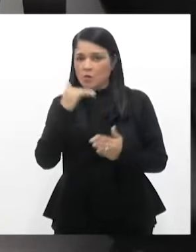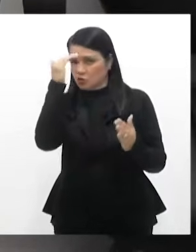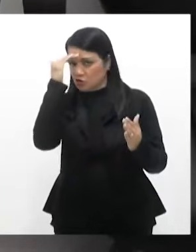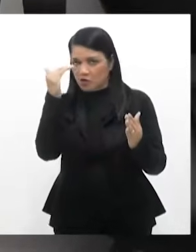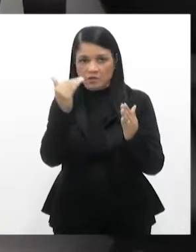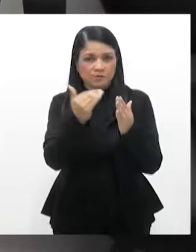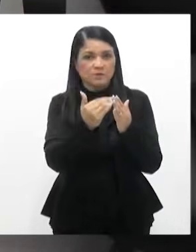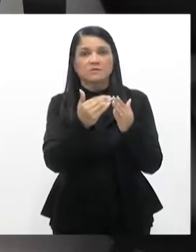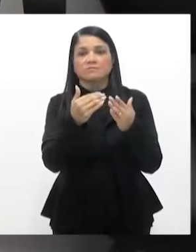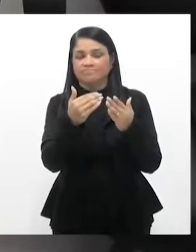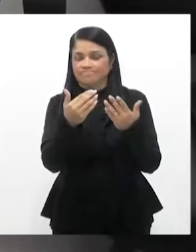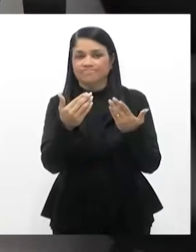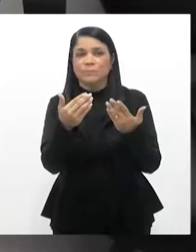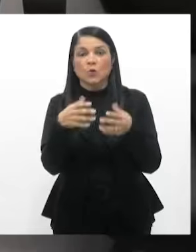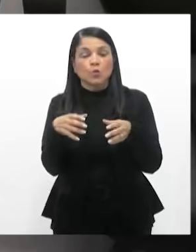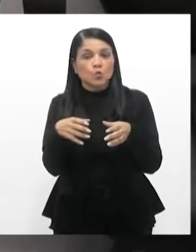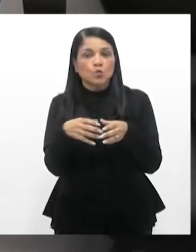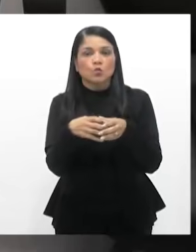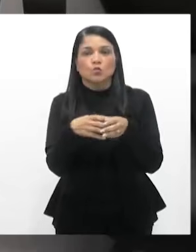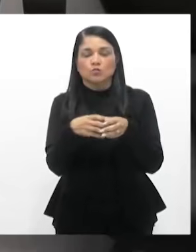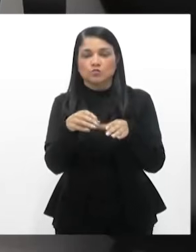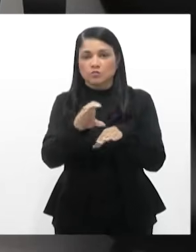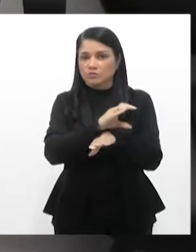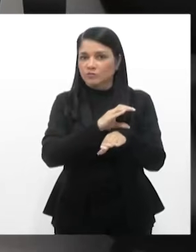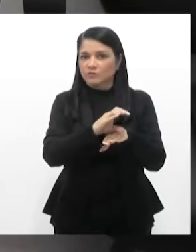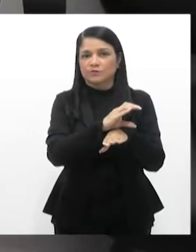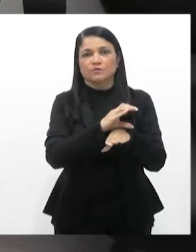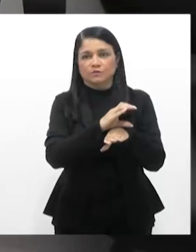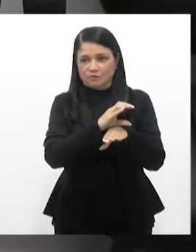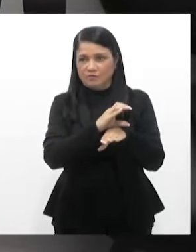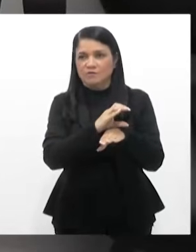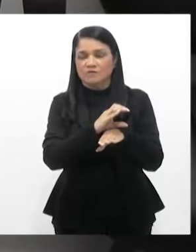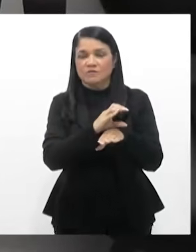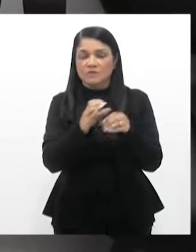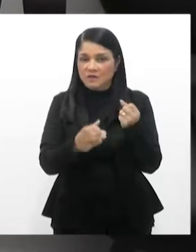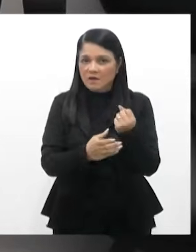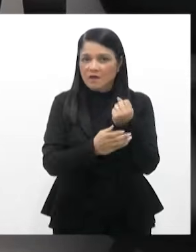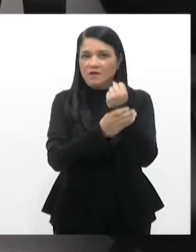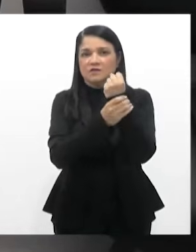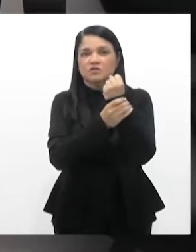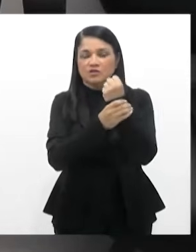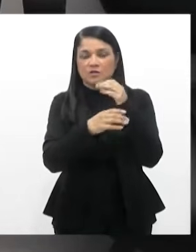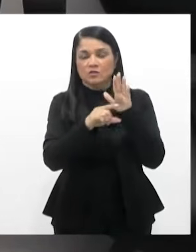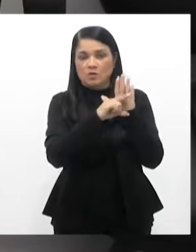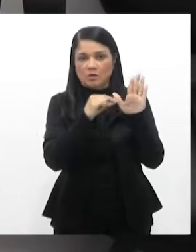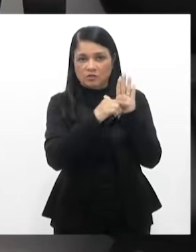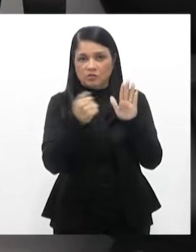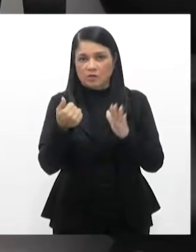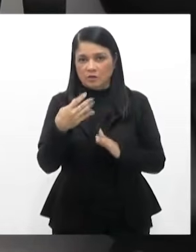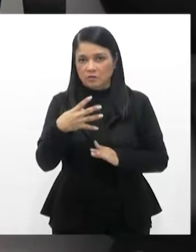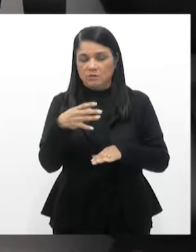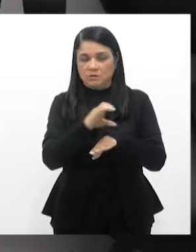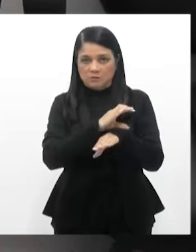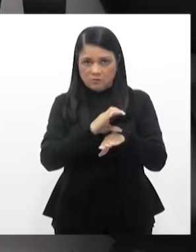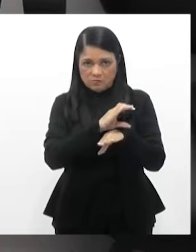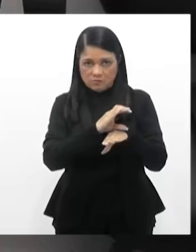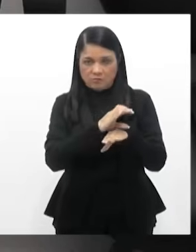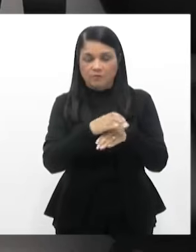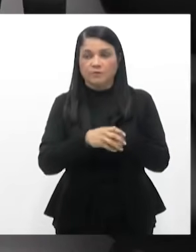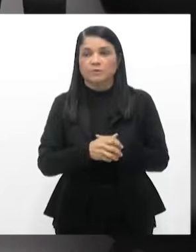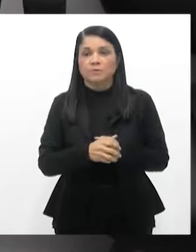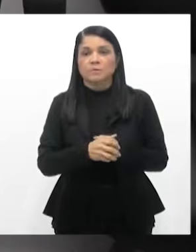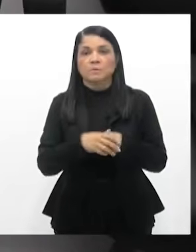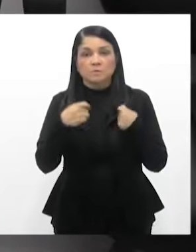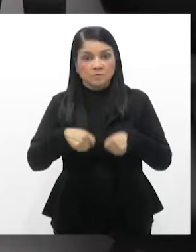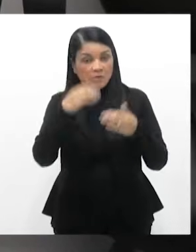núcleo constitucional das inelegibilidades e das garantias do artigo 14 da Constituição. E no